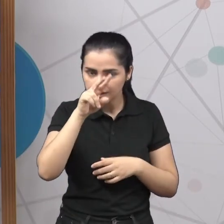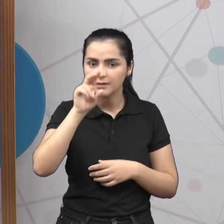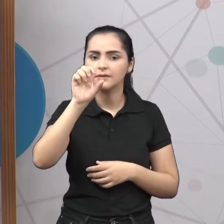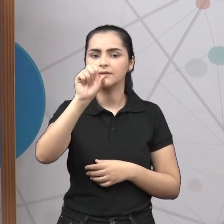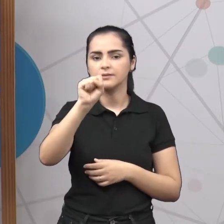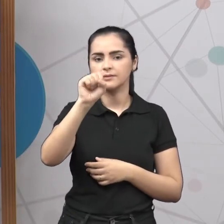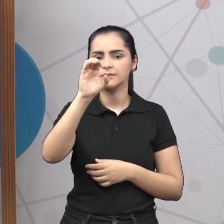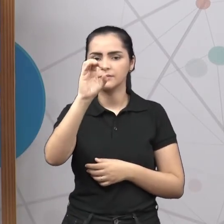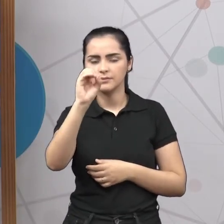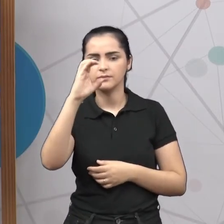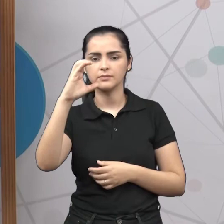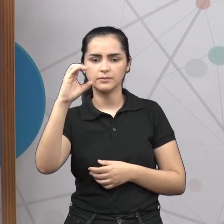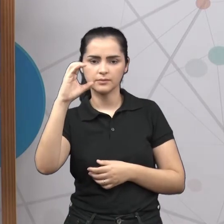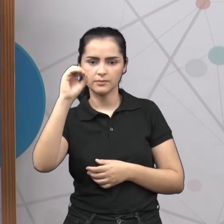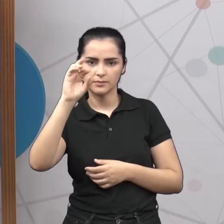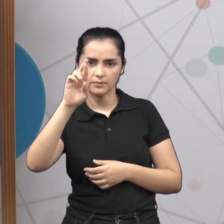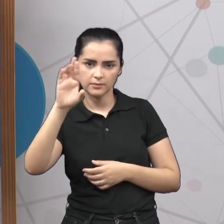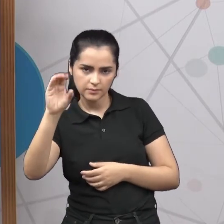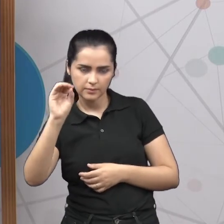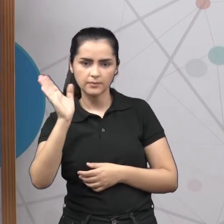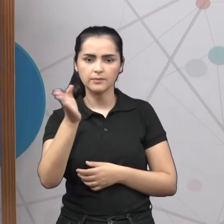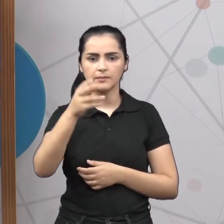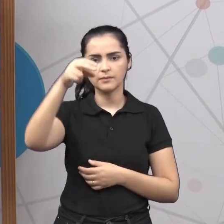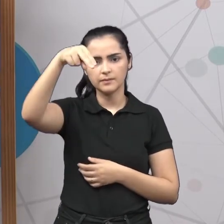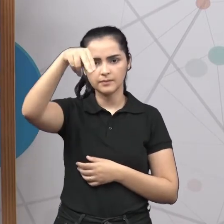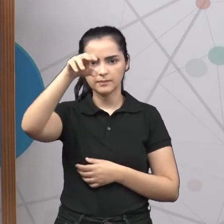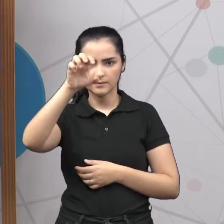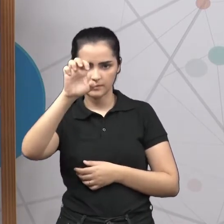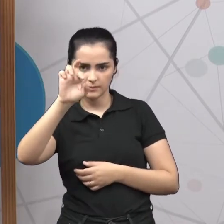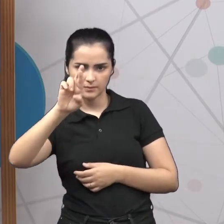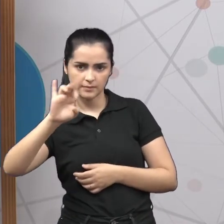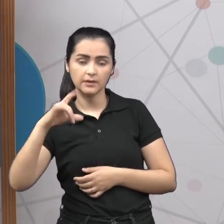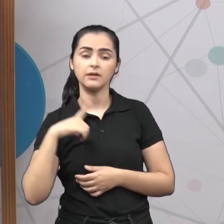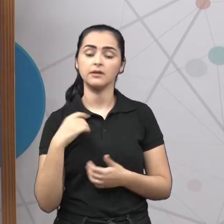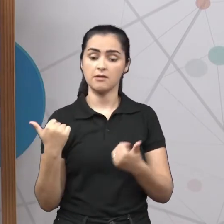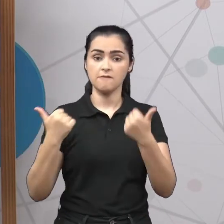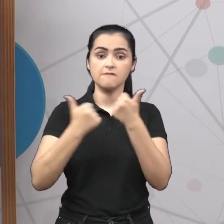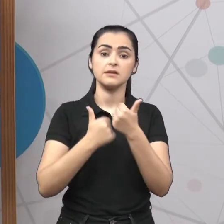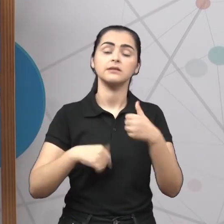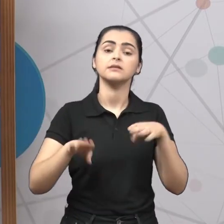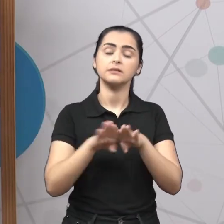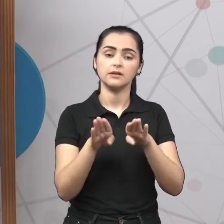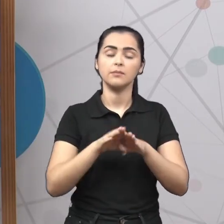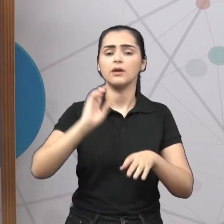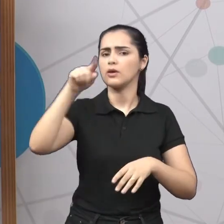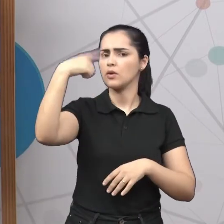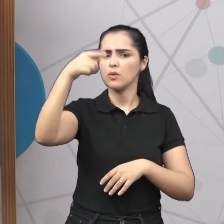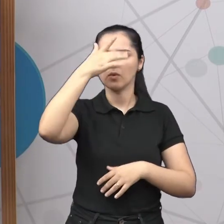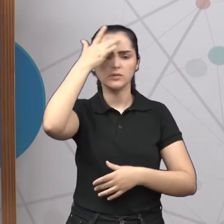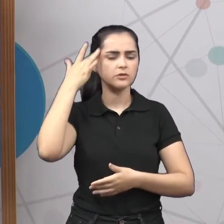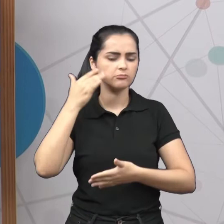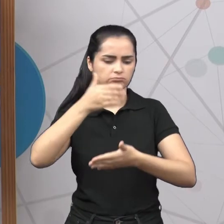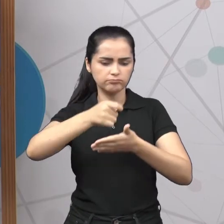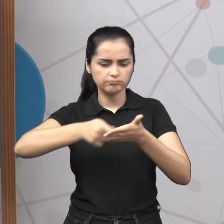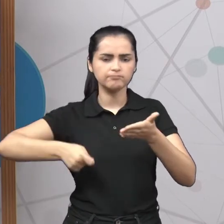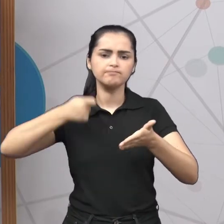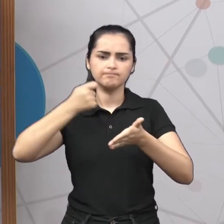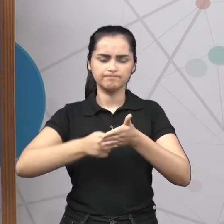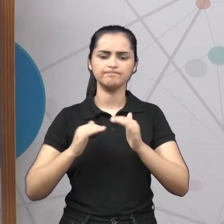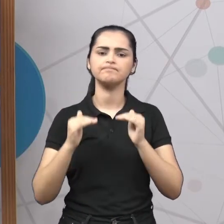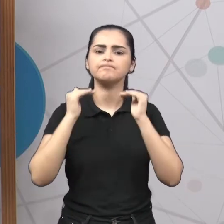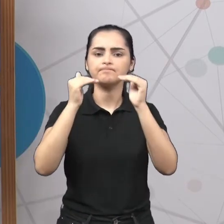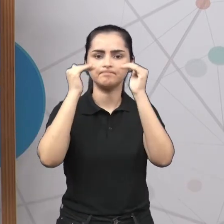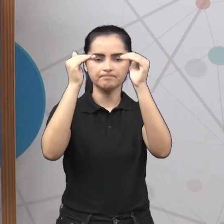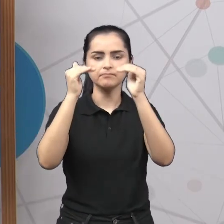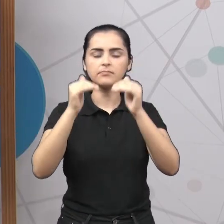Socorro Nery. Nós temos o vice-prefeito. Nós temos também outras e outras autoridades, né?